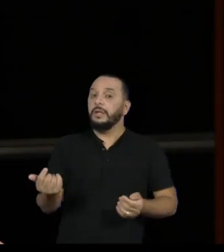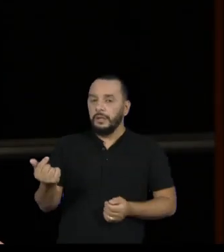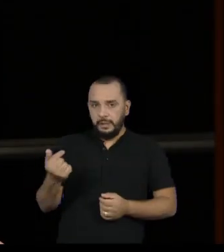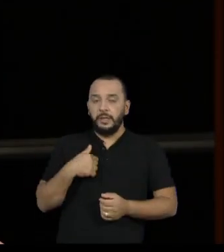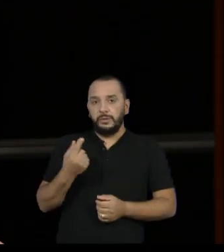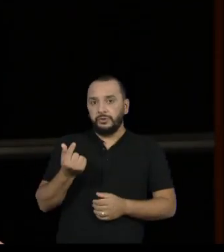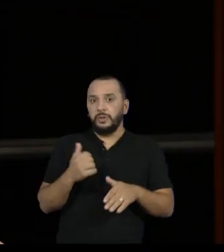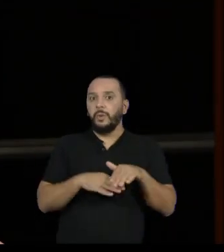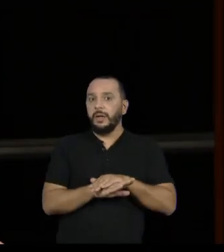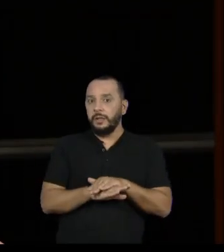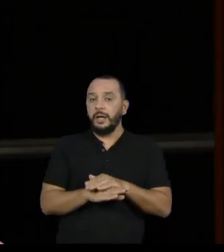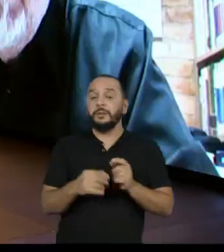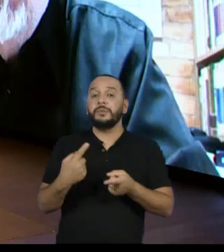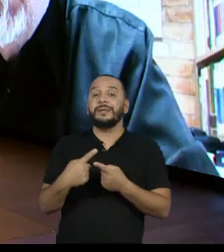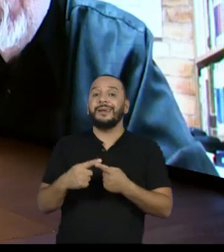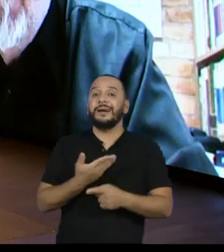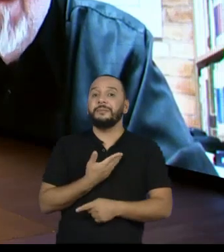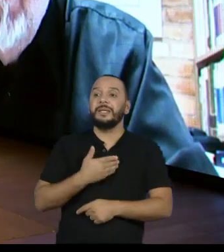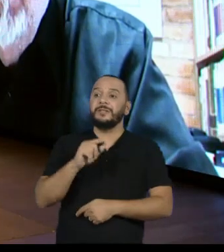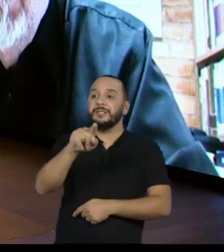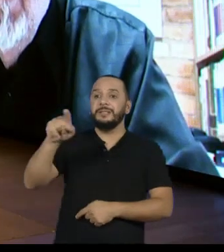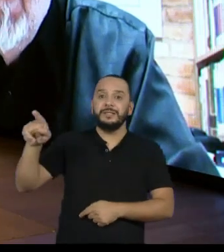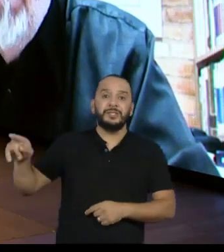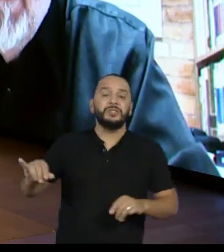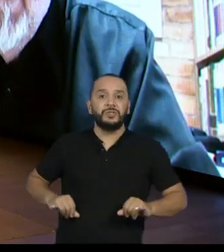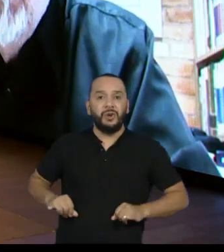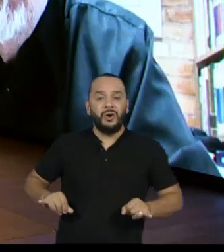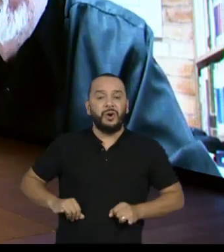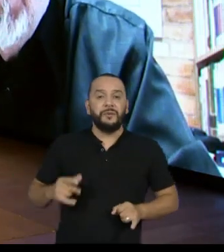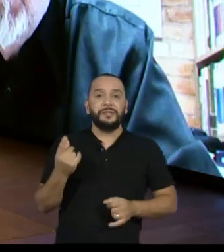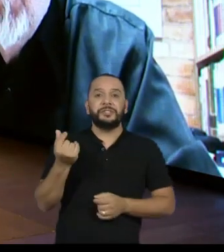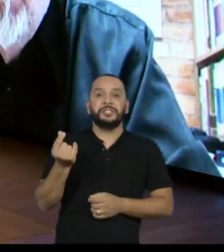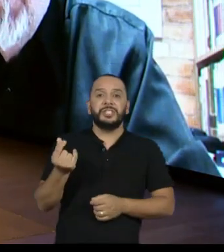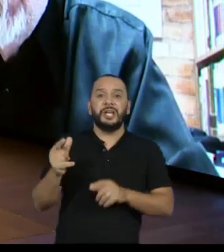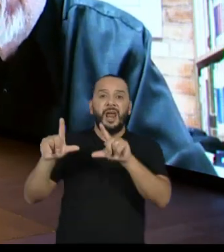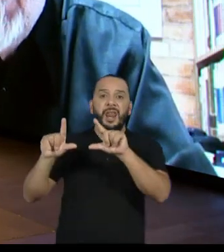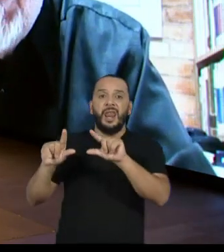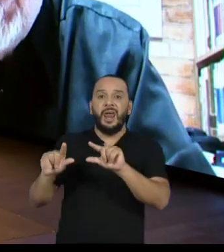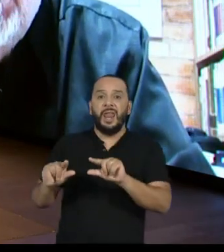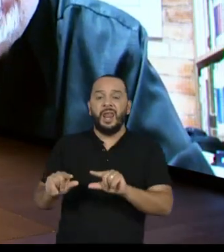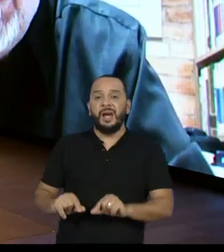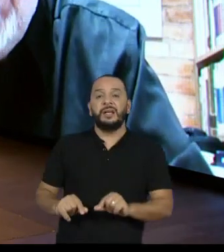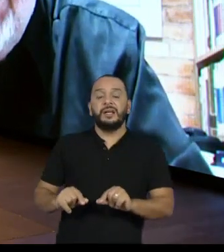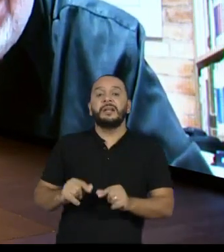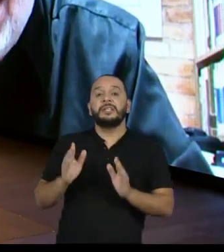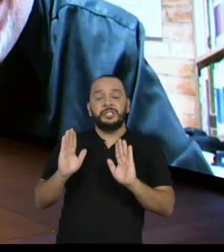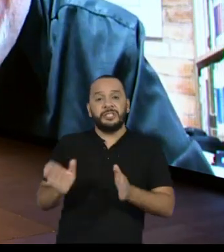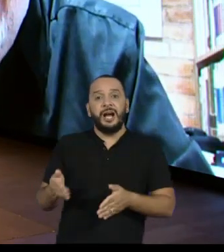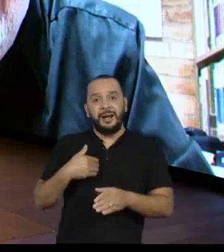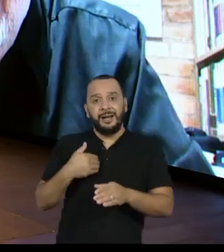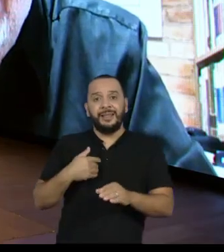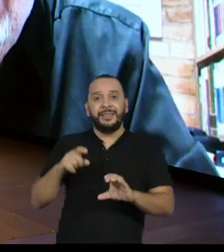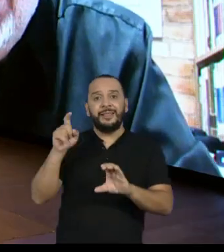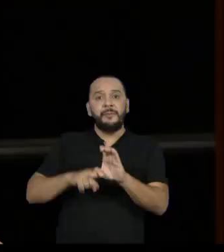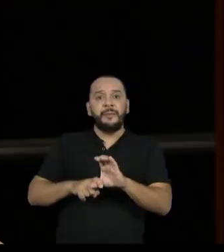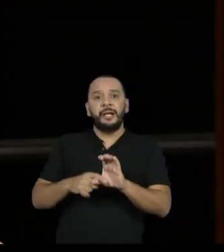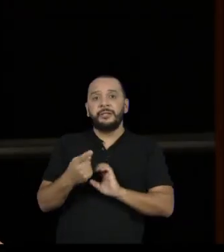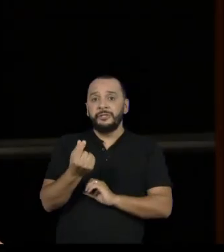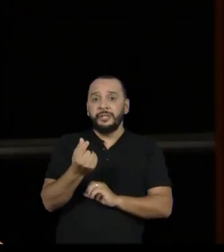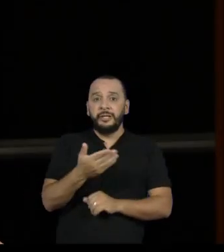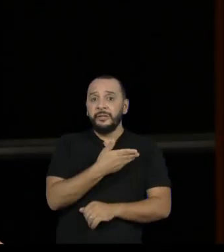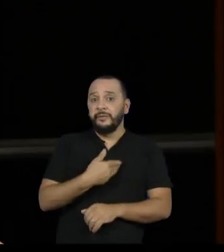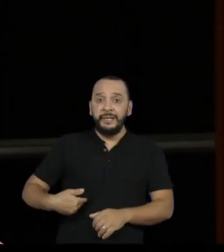muito, ganhei um dinheiro que me permitiu, inclusive nesses tempos de pandemia e de